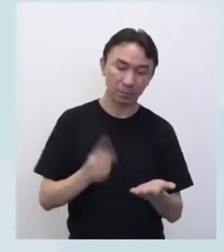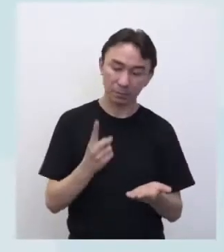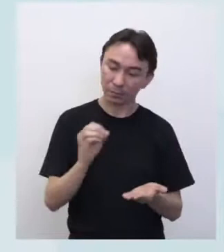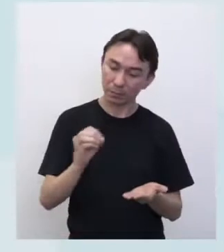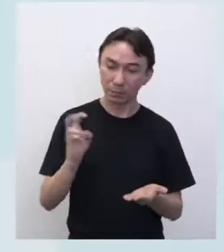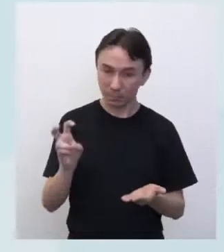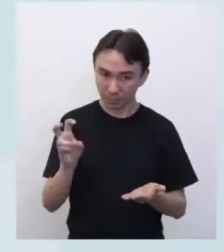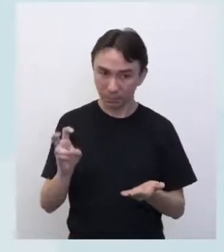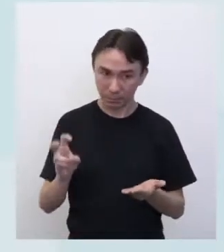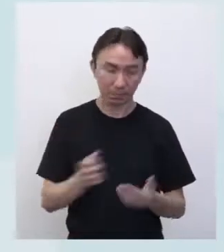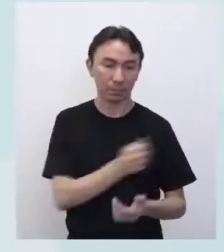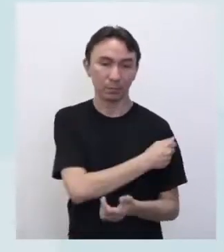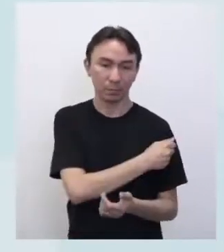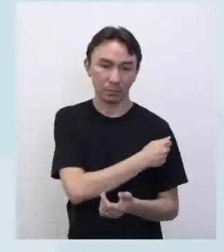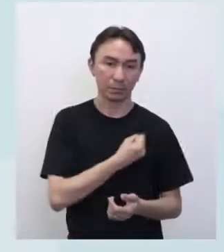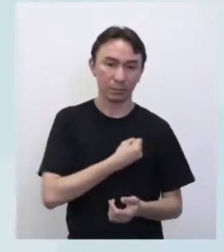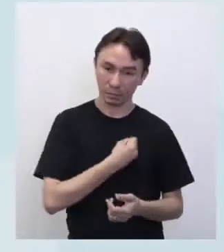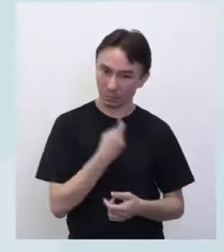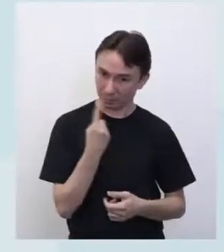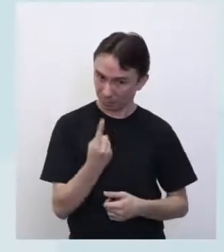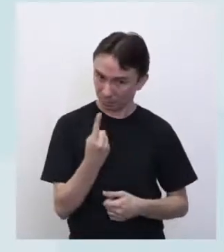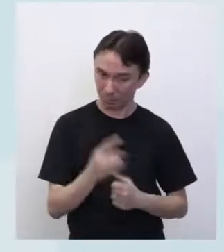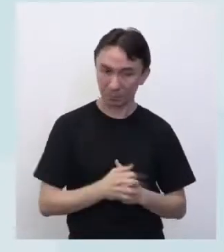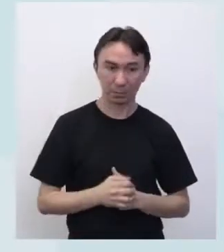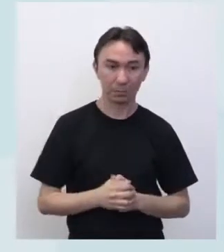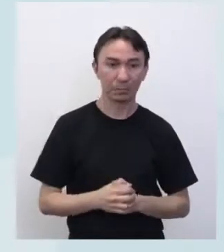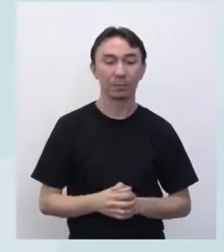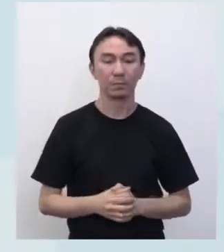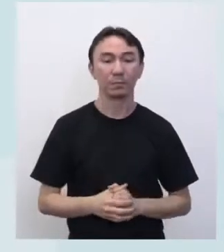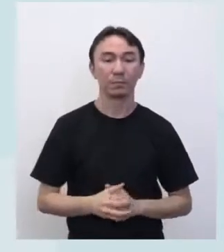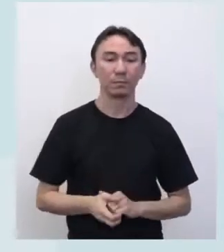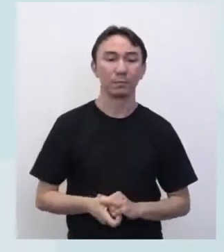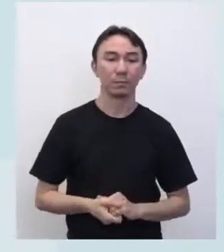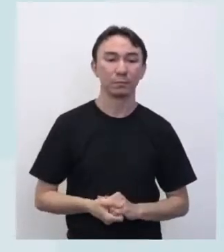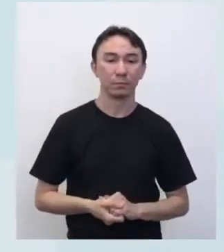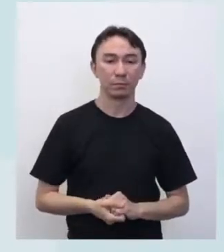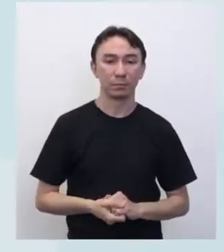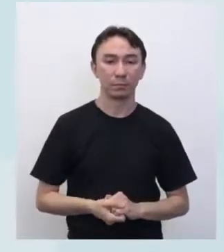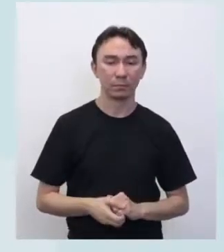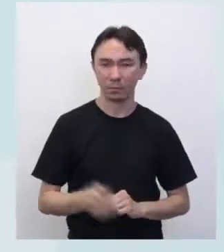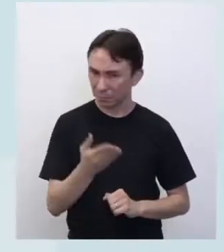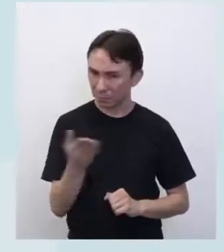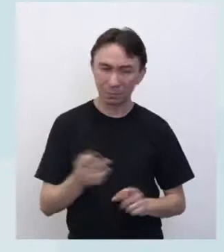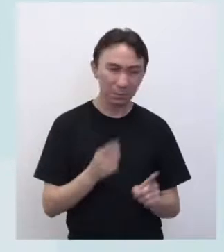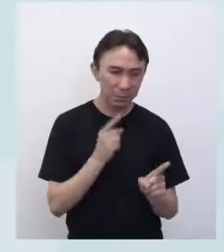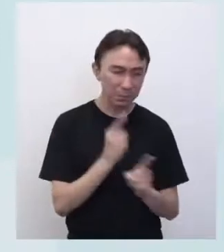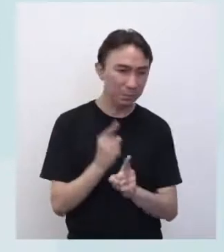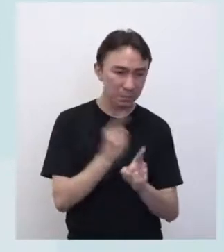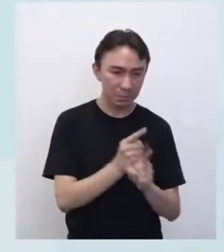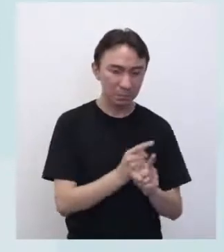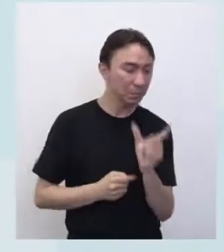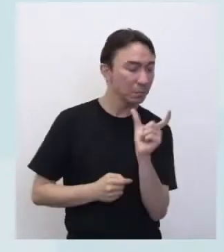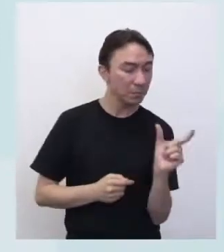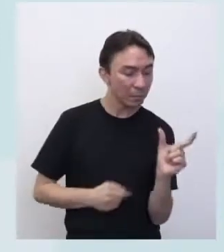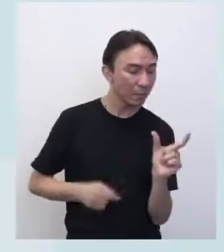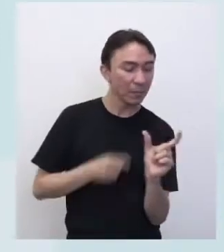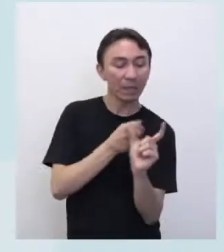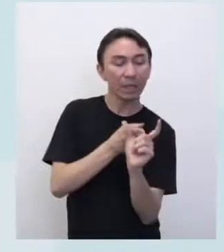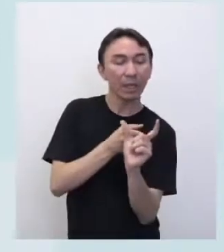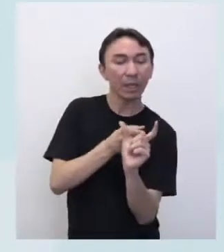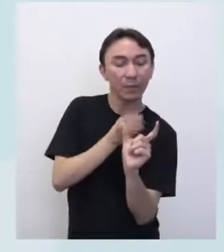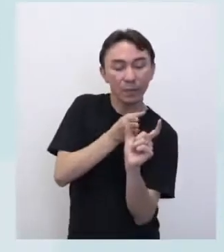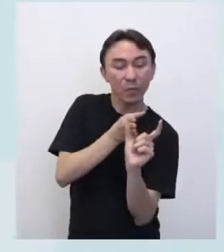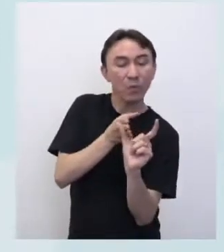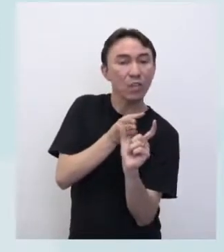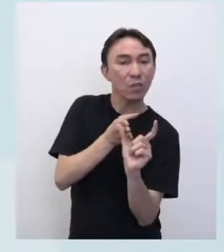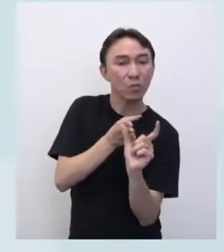Aluno, volume 1. Can you find words that have suffixes in them? Você pode encontrar palavras que sejam sufixos nela?